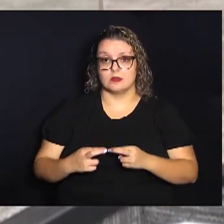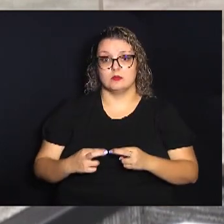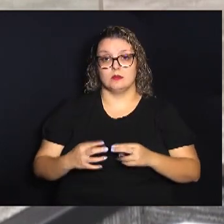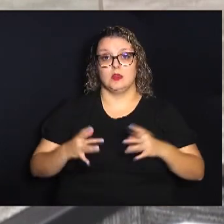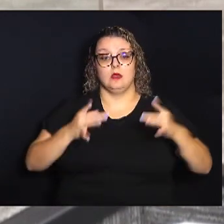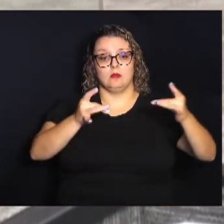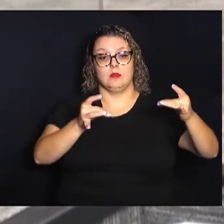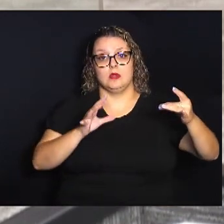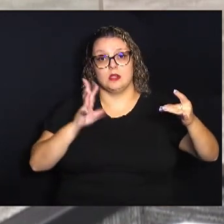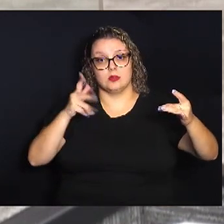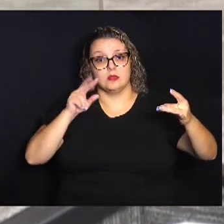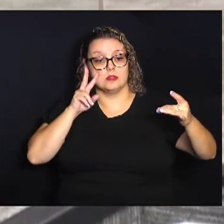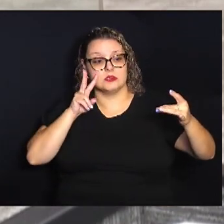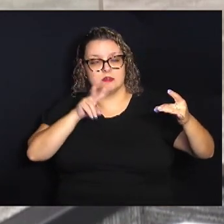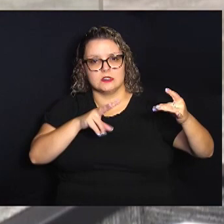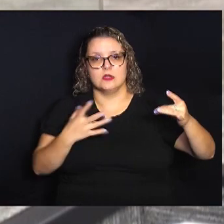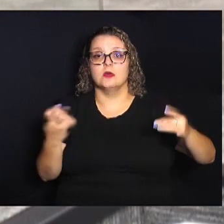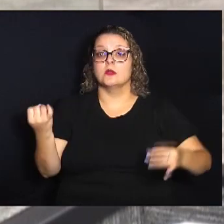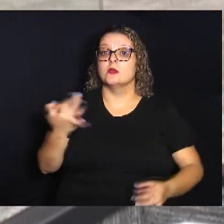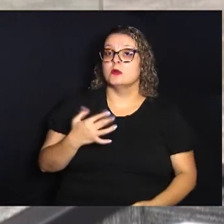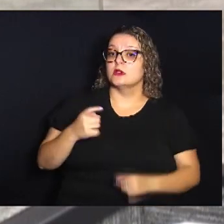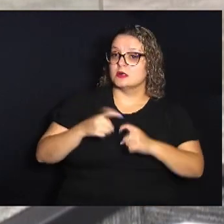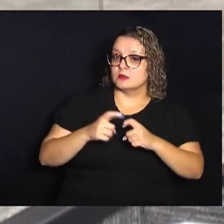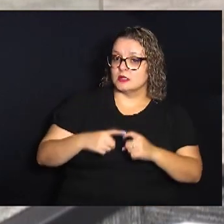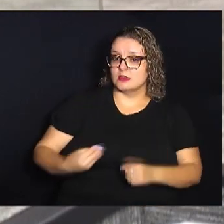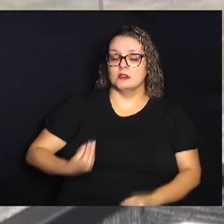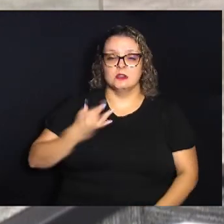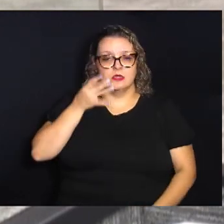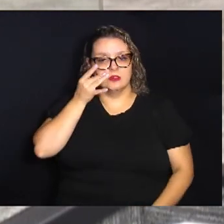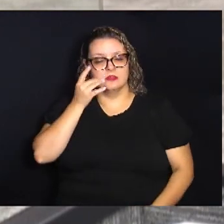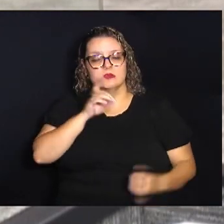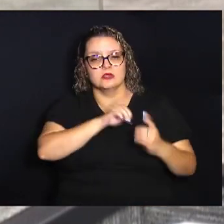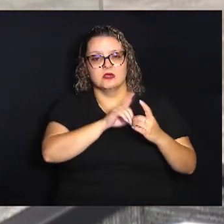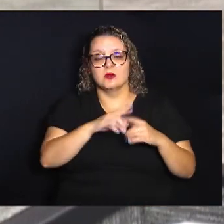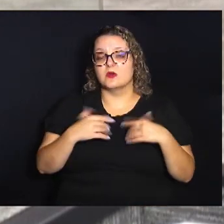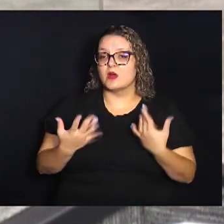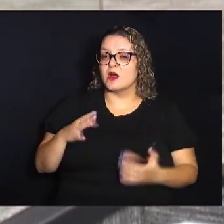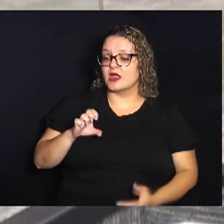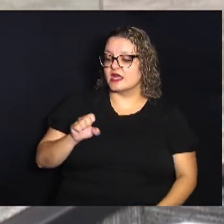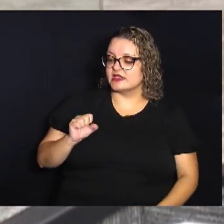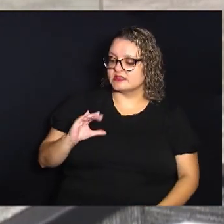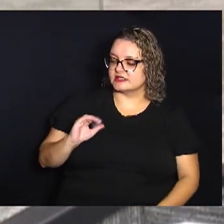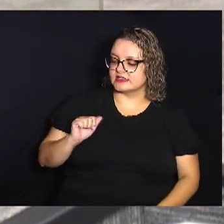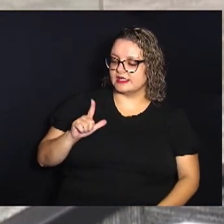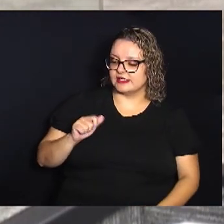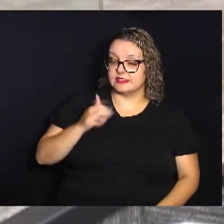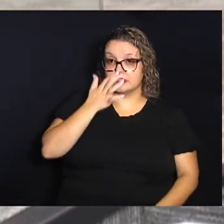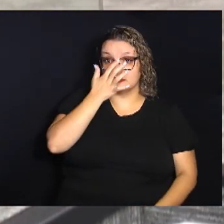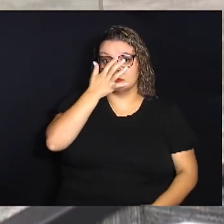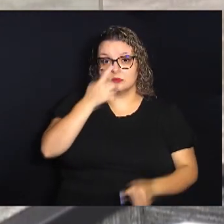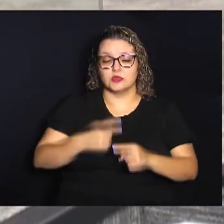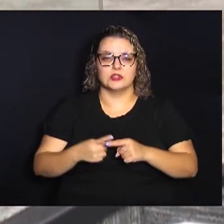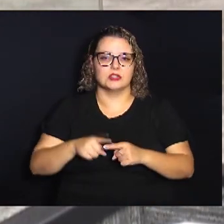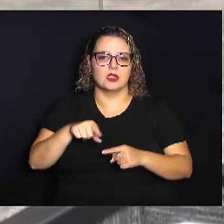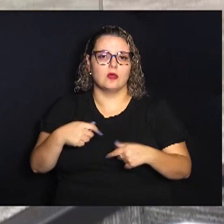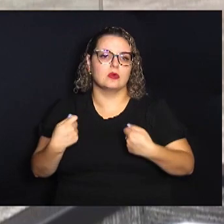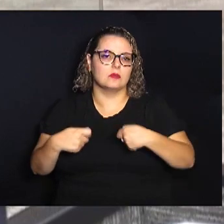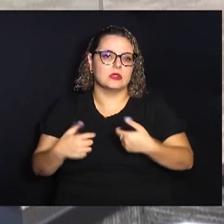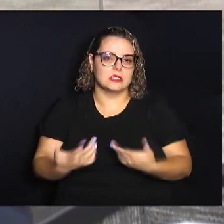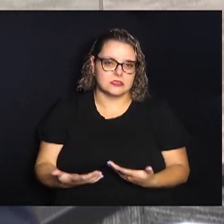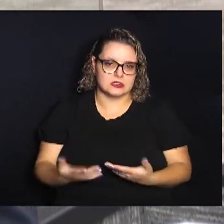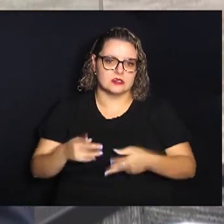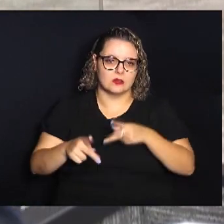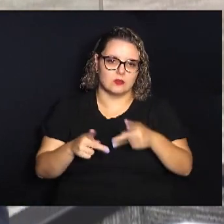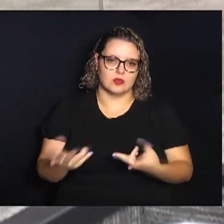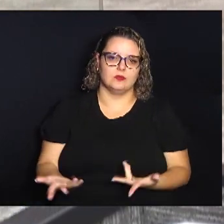todo mundo saber, né? Quantos médicos estão aqui nesse momento atendendo, qual é a escala, porque é isso que a população necessita, né? Quando